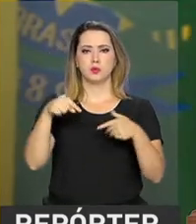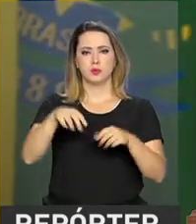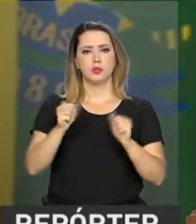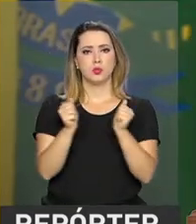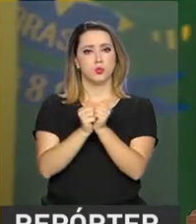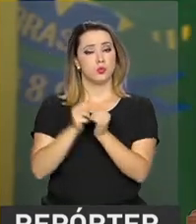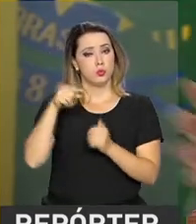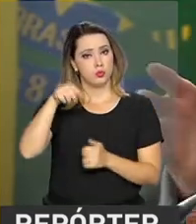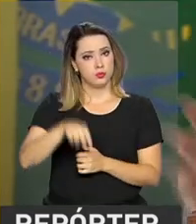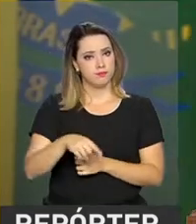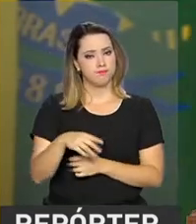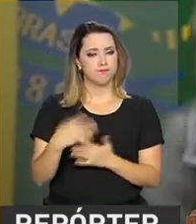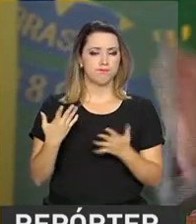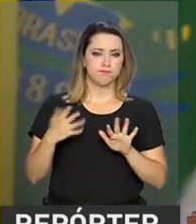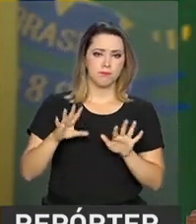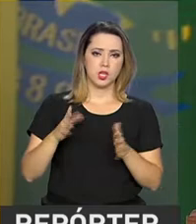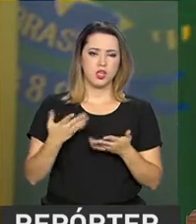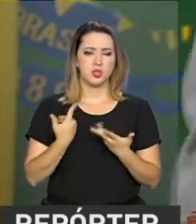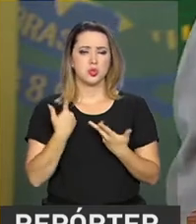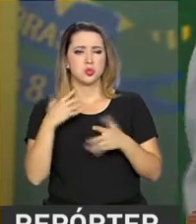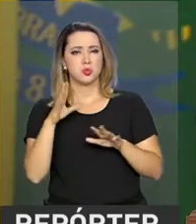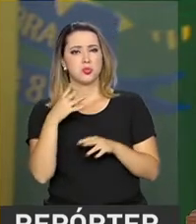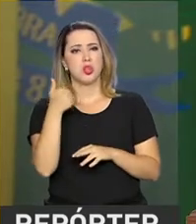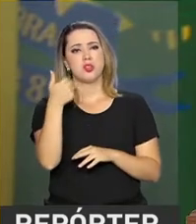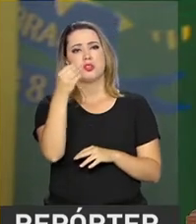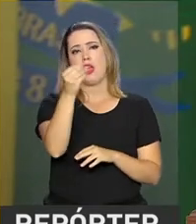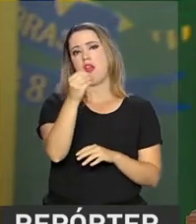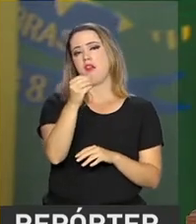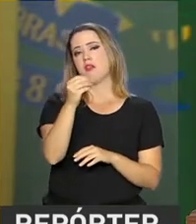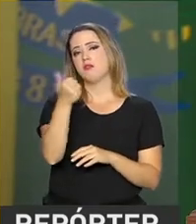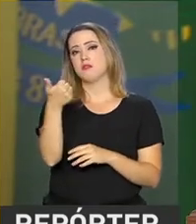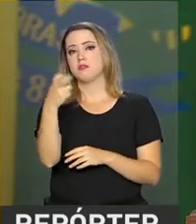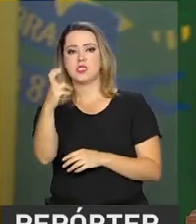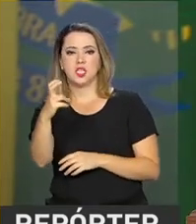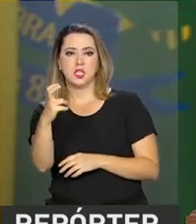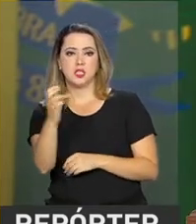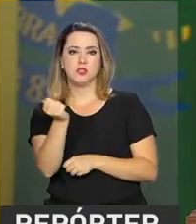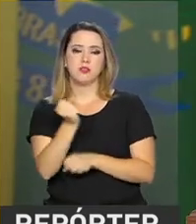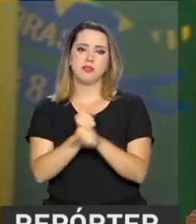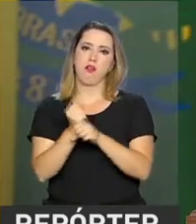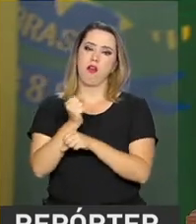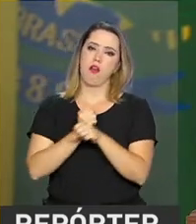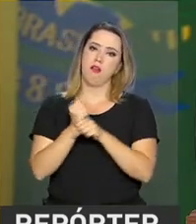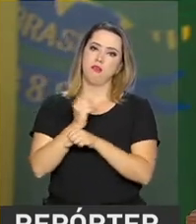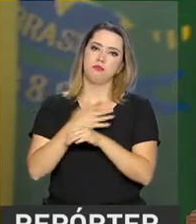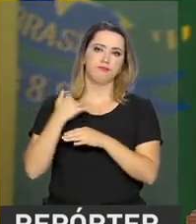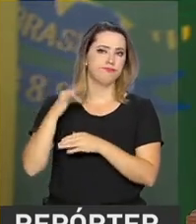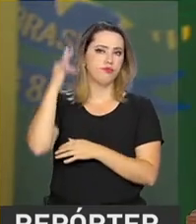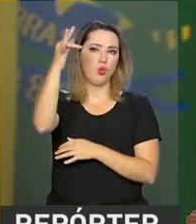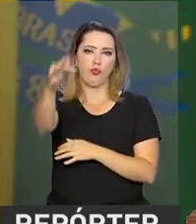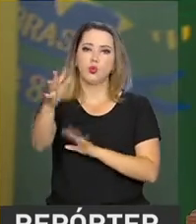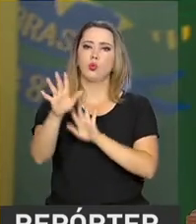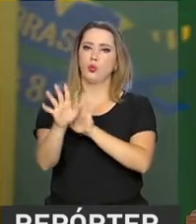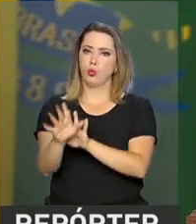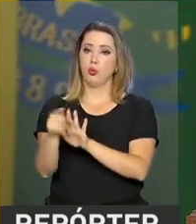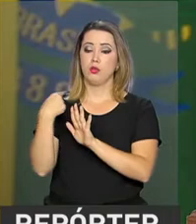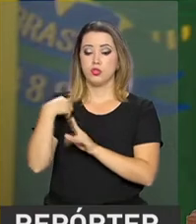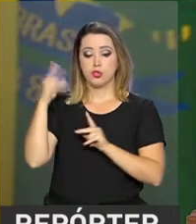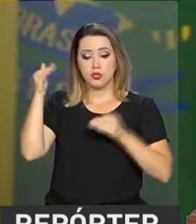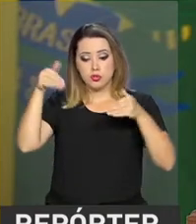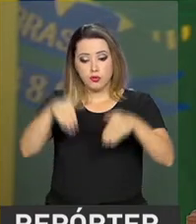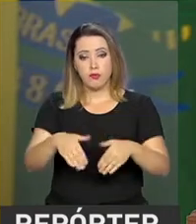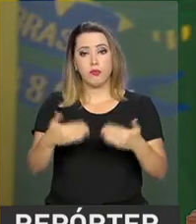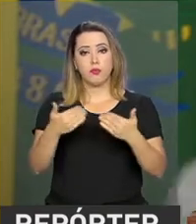auditório é que daqui a 100 lá até às 15 anos que seja não vou fixar prazo mas que num dado momento daqui